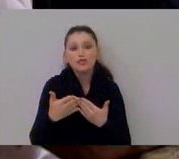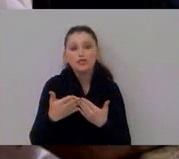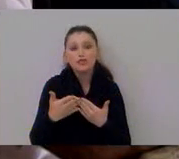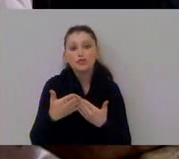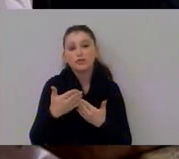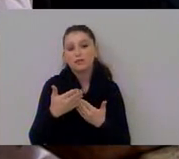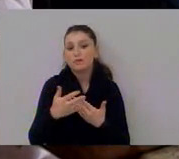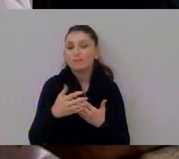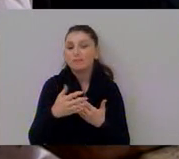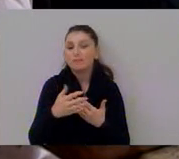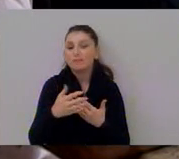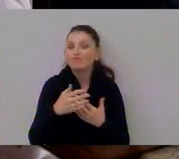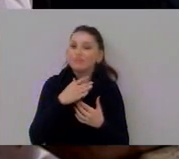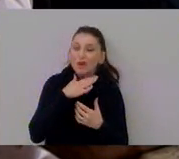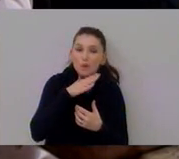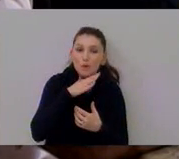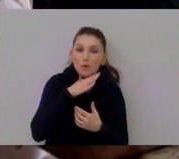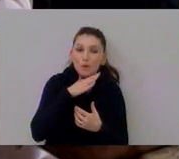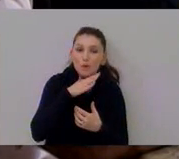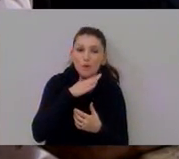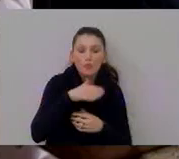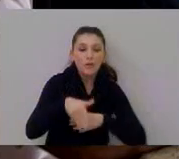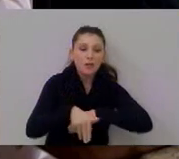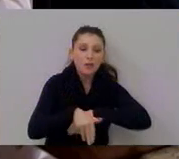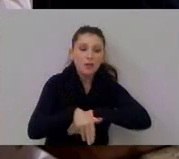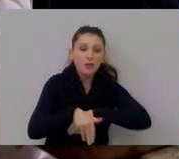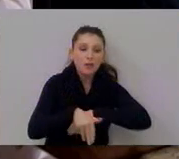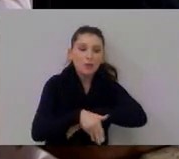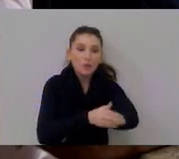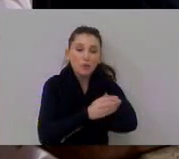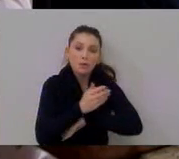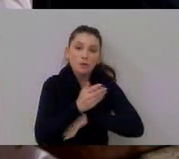está fazendo a via rápido,